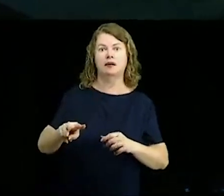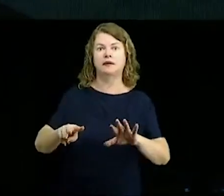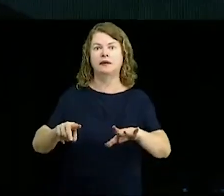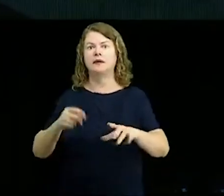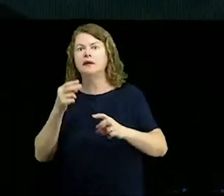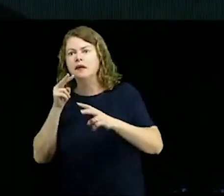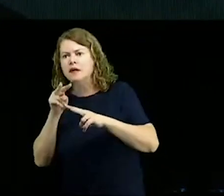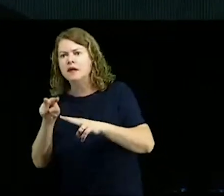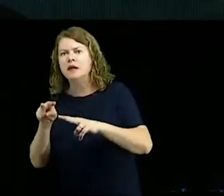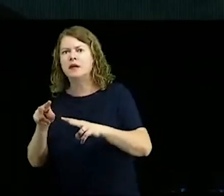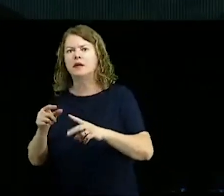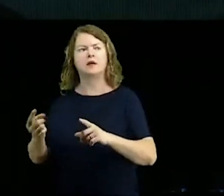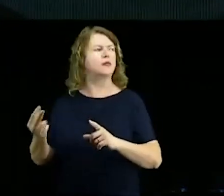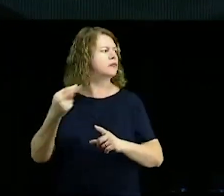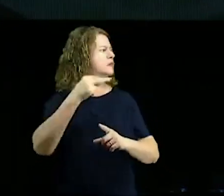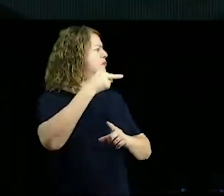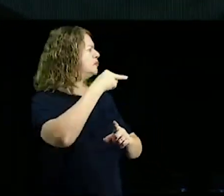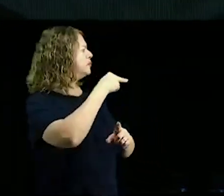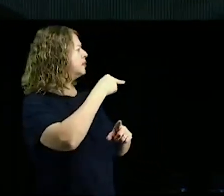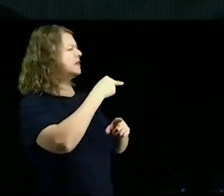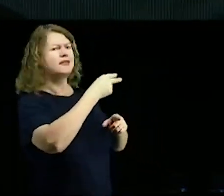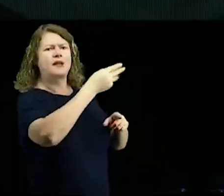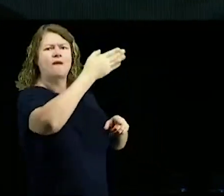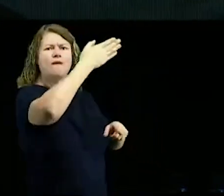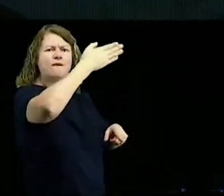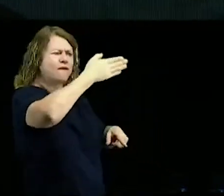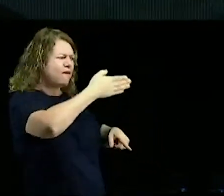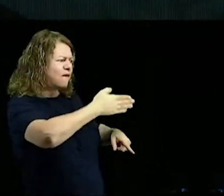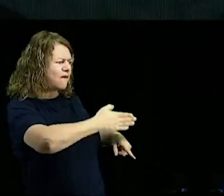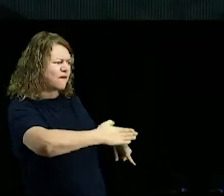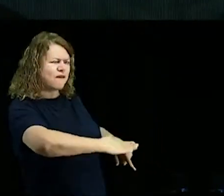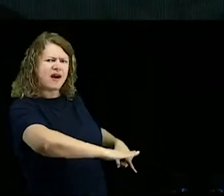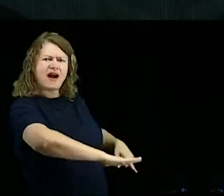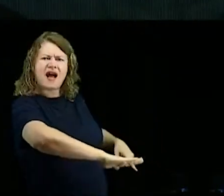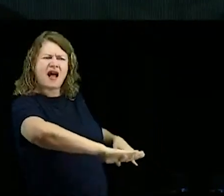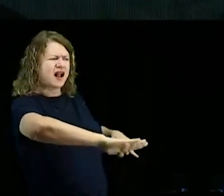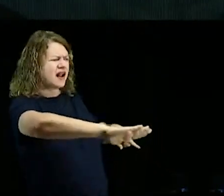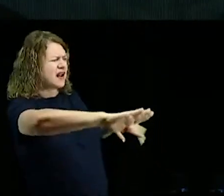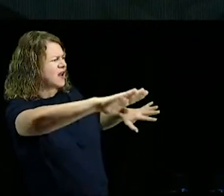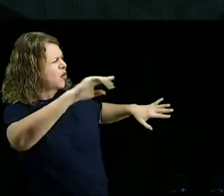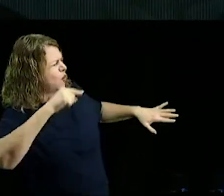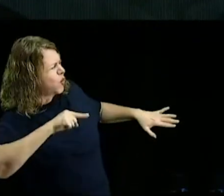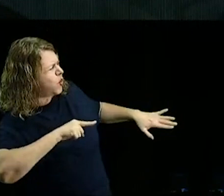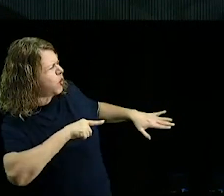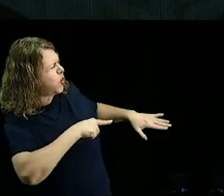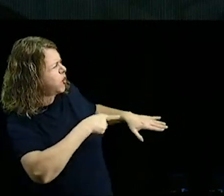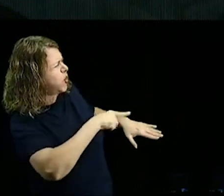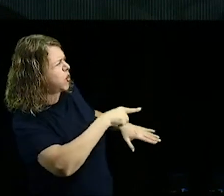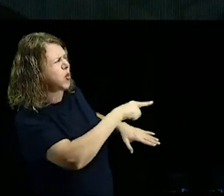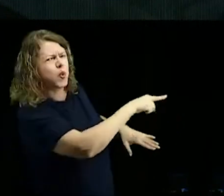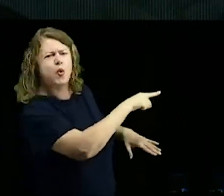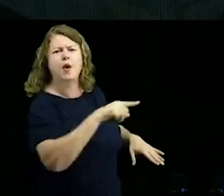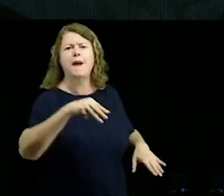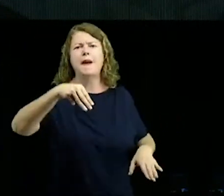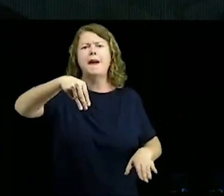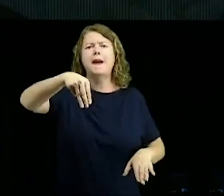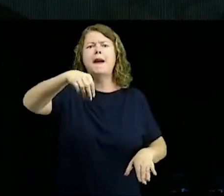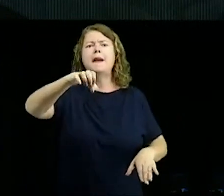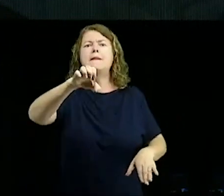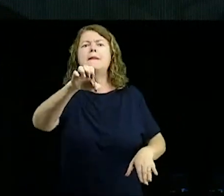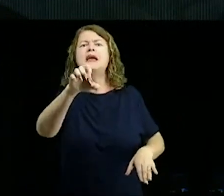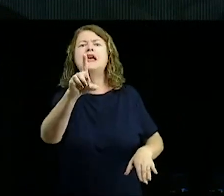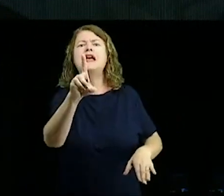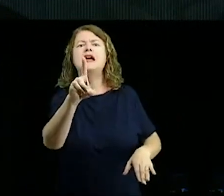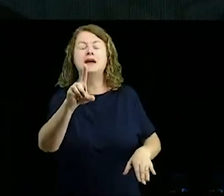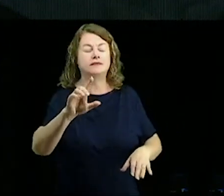Vale do Megido, Armegido ou Armagedon. É aquele vale mesmo da